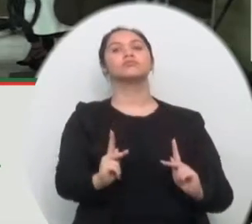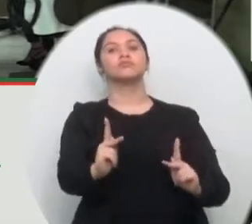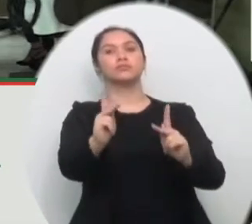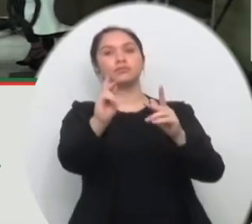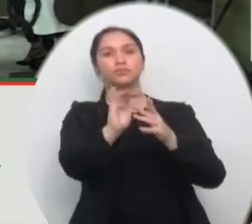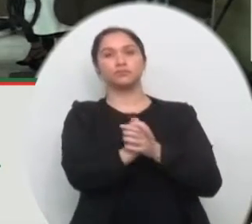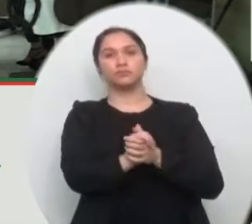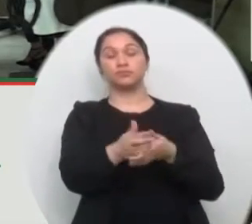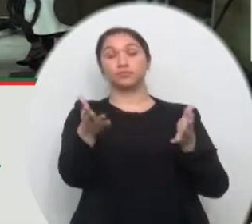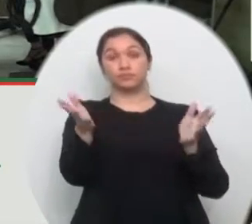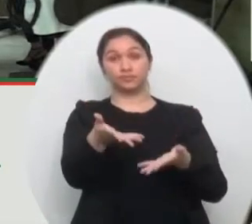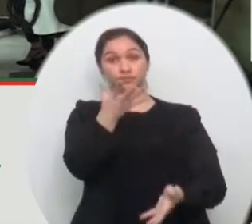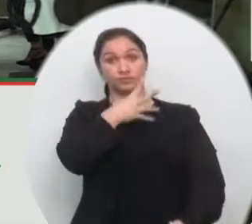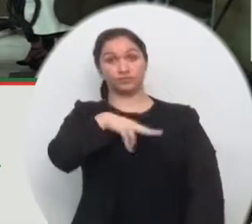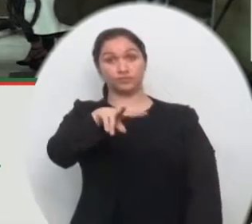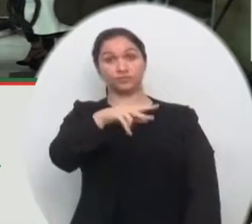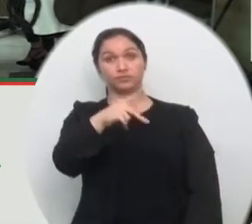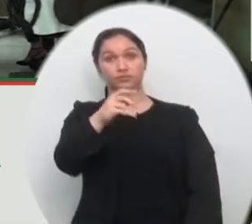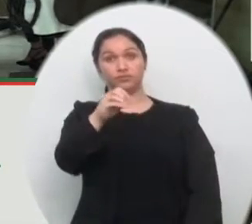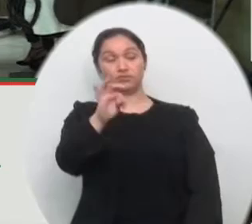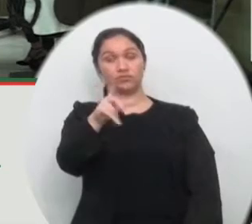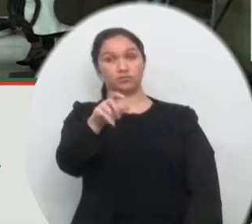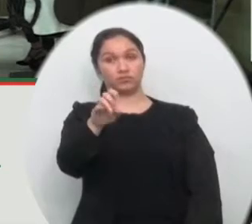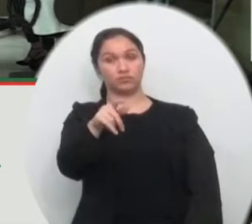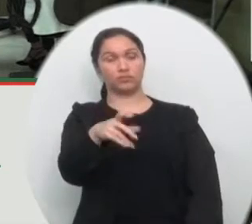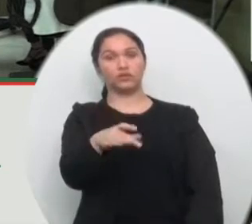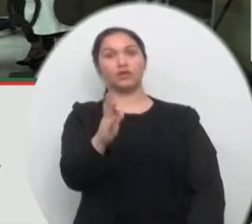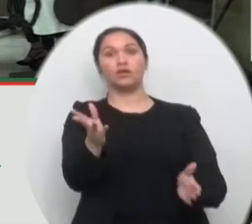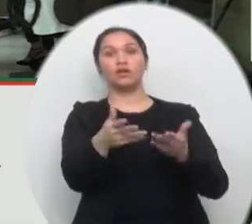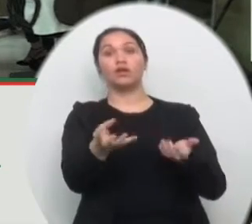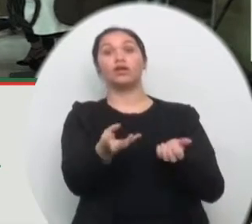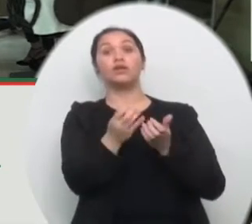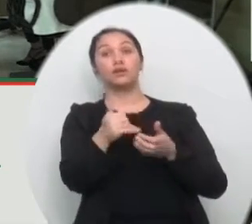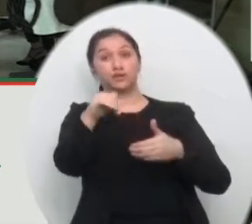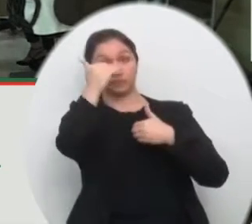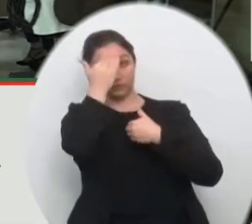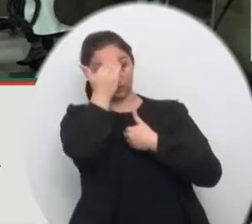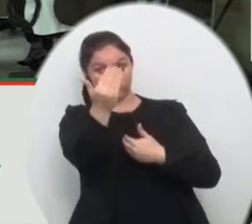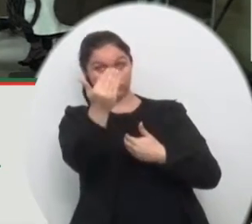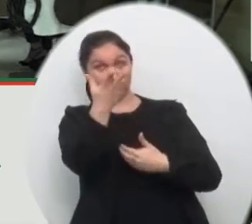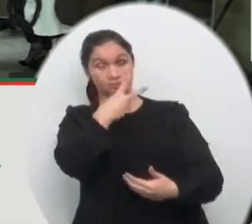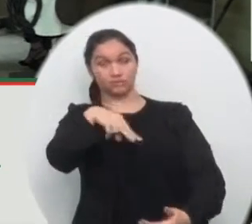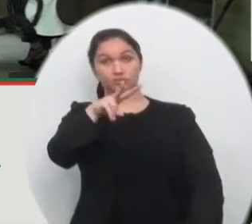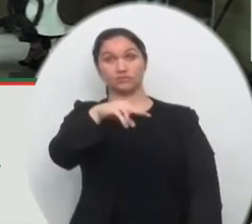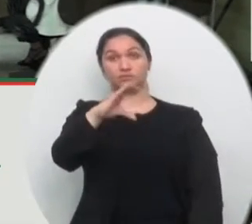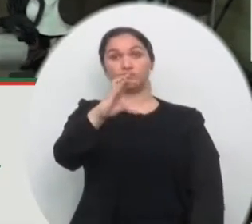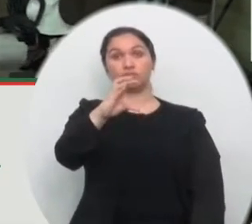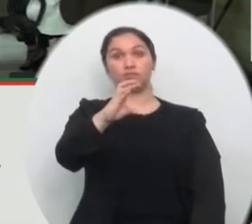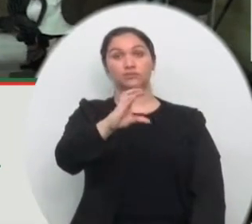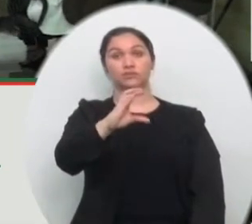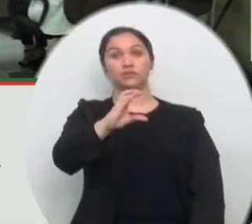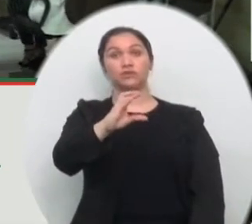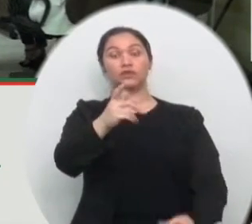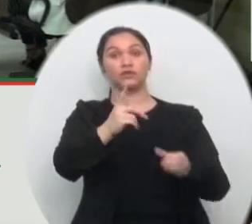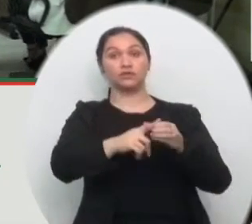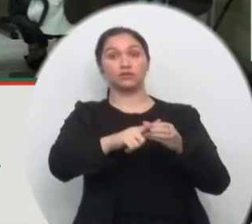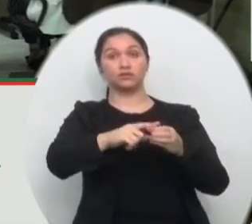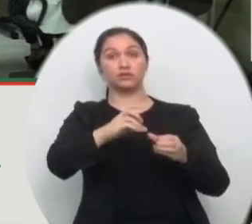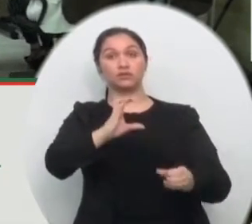Gostaria de cumprimentar e agradecer pela presença da vereadora de Cocal do Sul, Giovana Galato. Seja muito bem-vinda a essa casa.